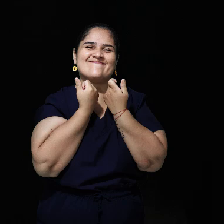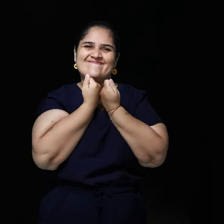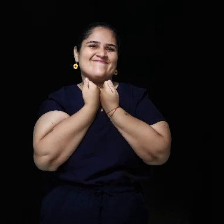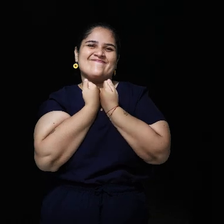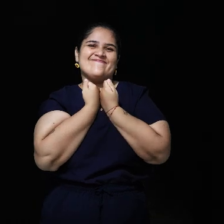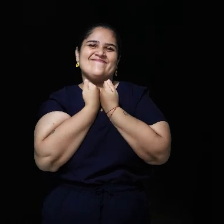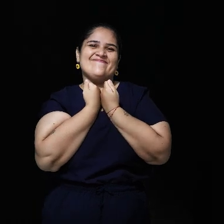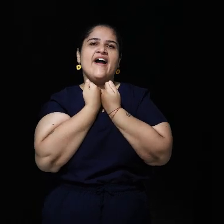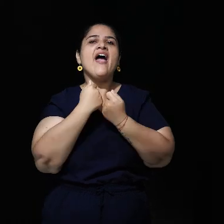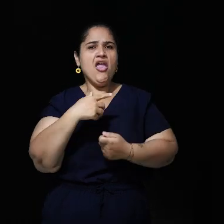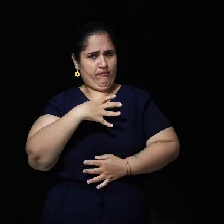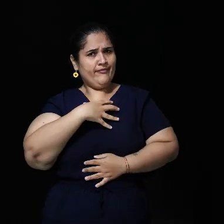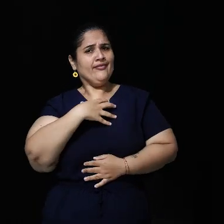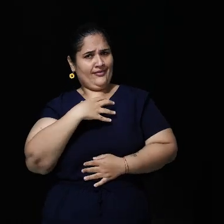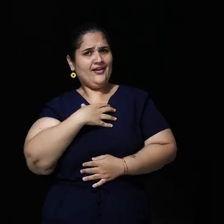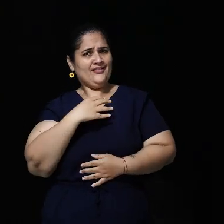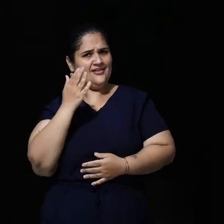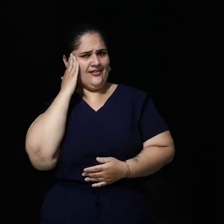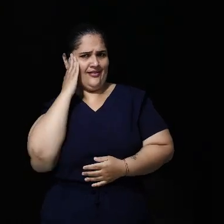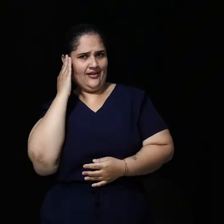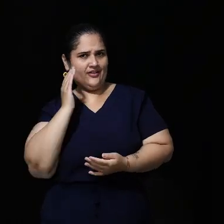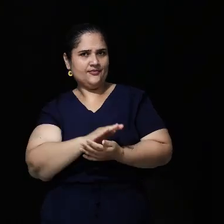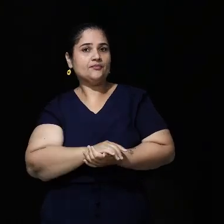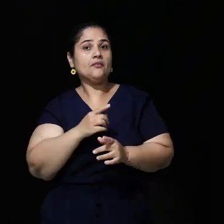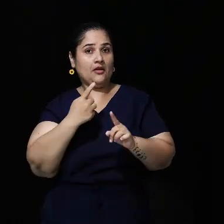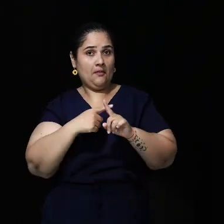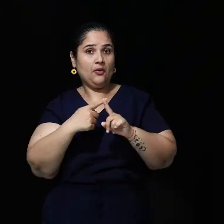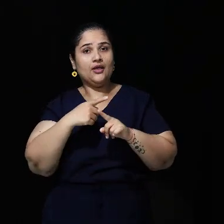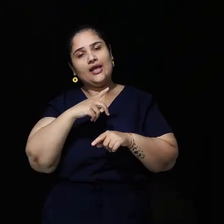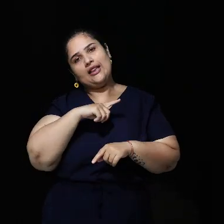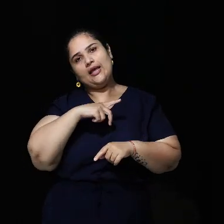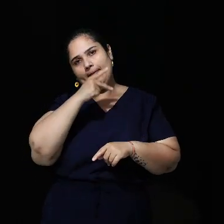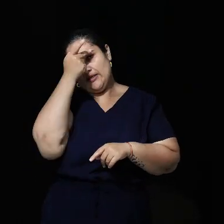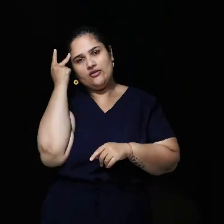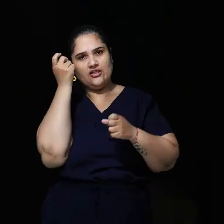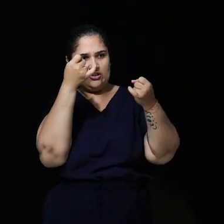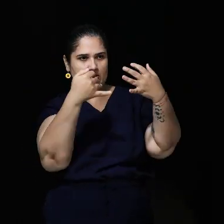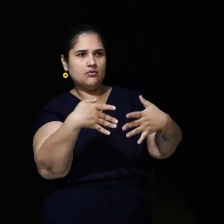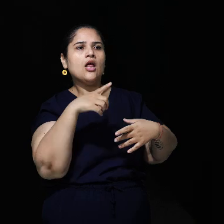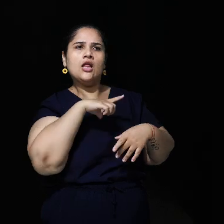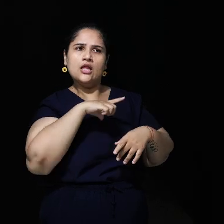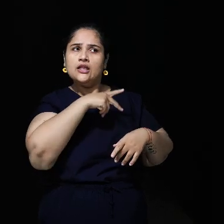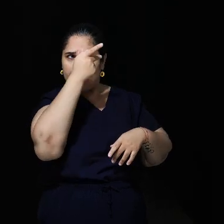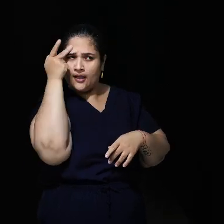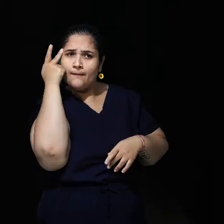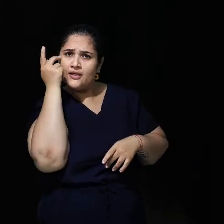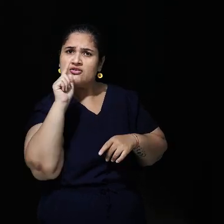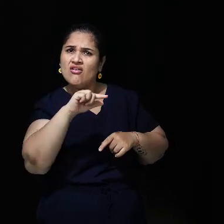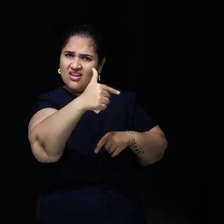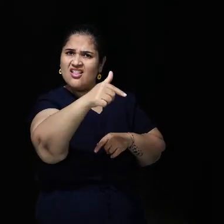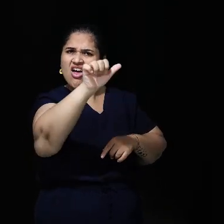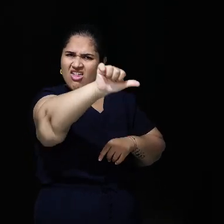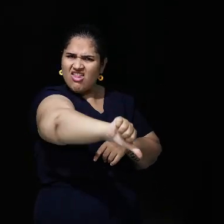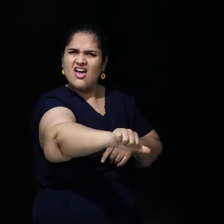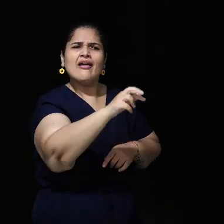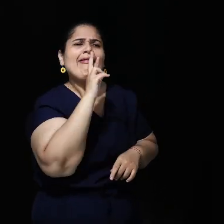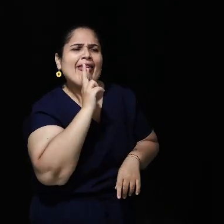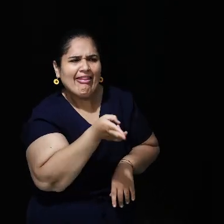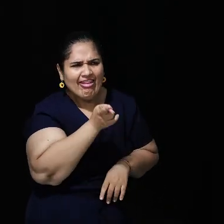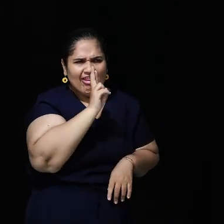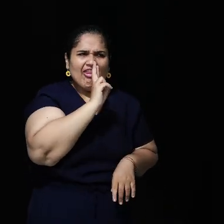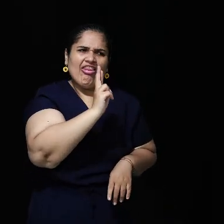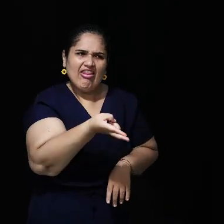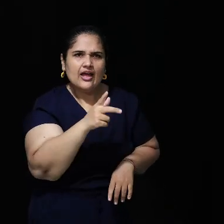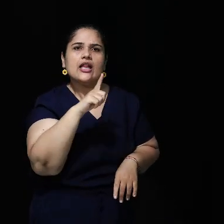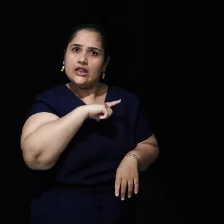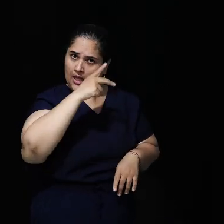me sinto assim, entendeu? Porque tem gente, quando tá falando pra você, tem gente pior do que a gente. Tem muita gente que murmura, amiga. Reclama, eu